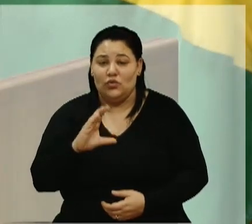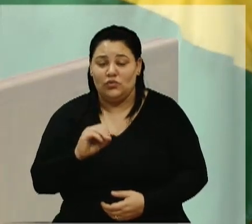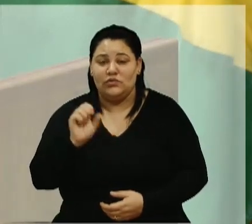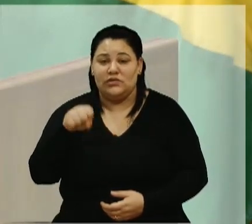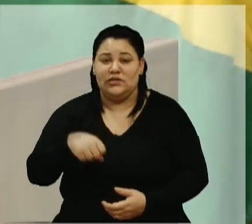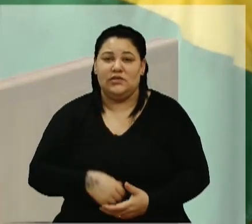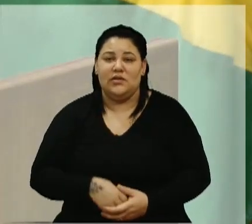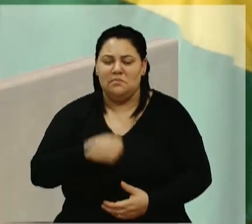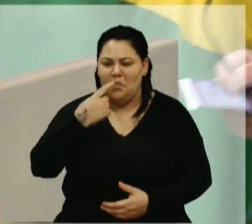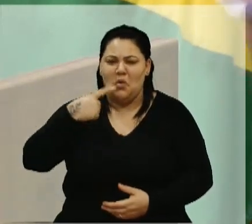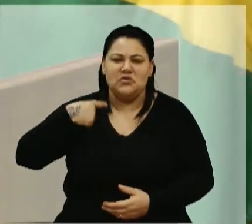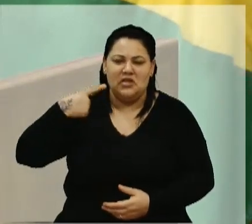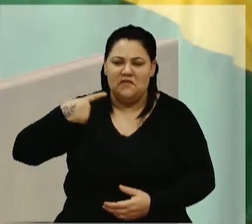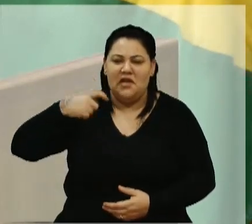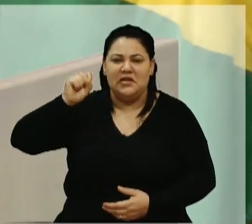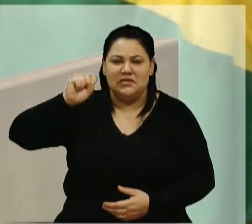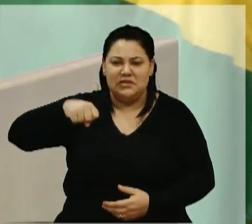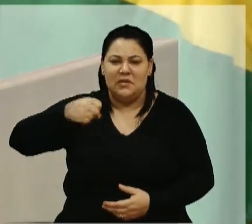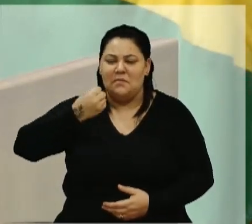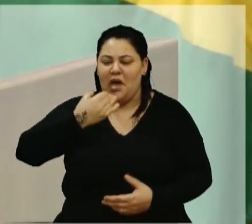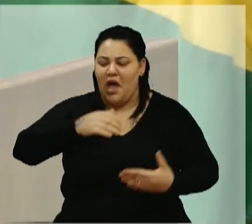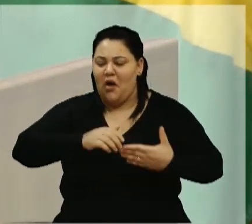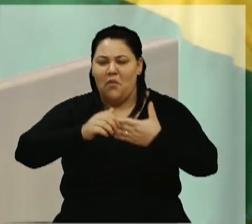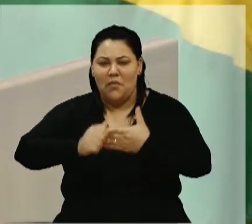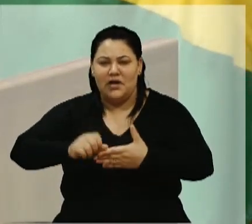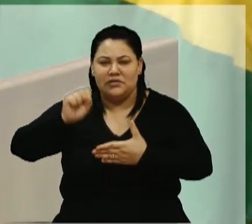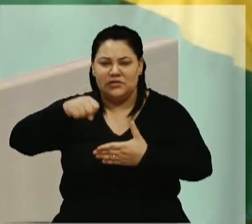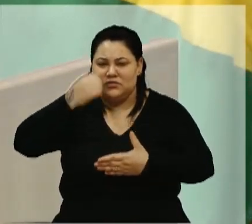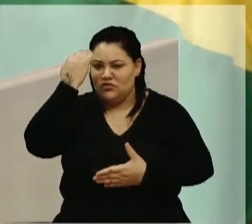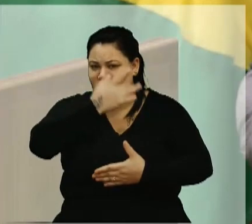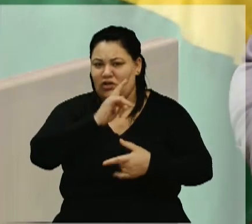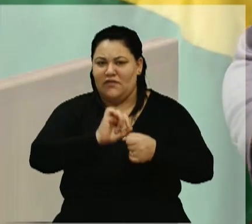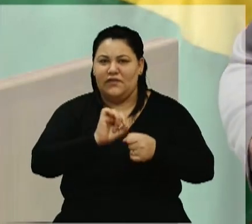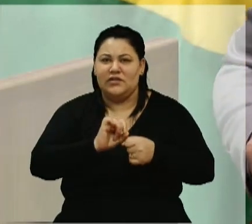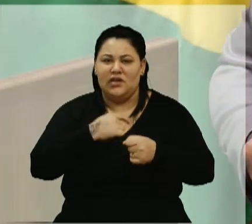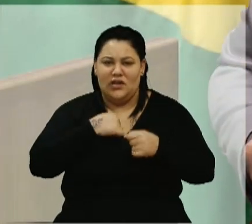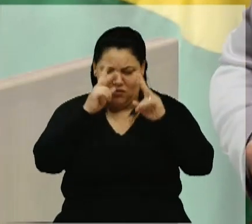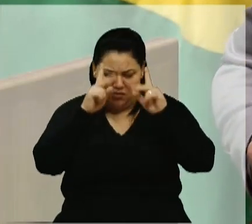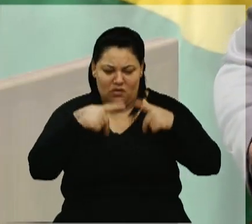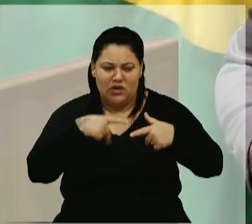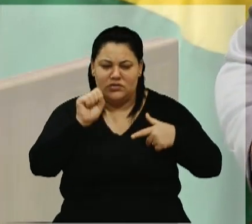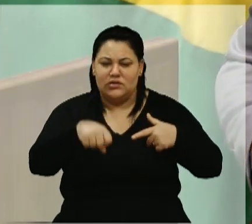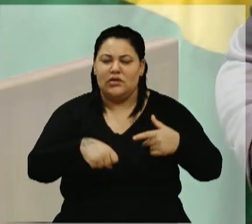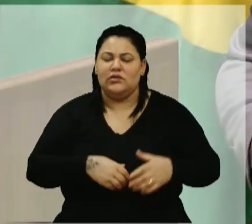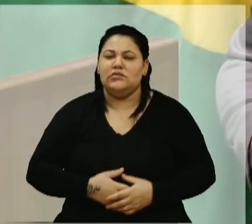Bons advogados, bem conduzido, como o prefeito Adiló fez. Eu reconheço.